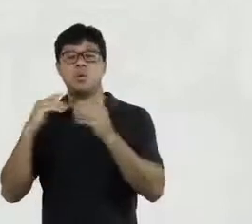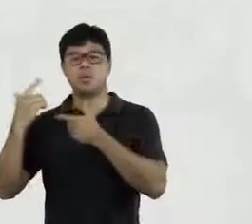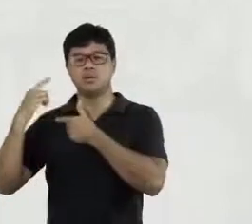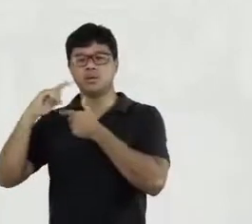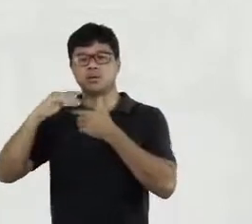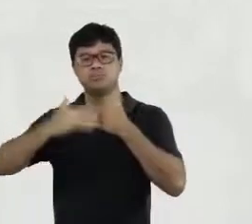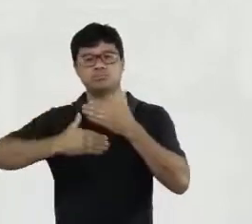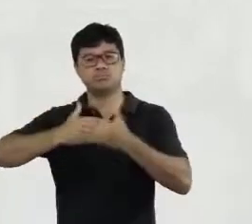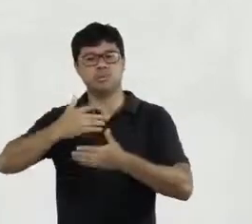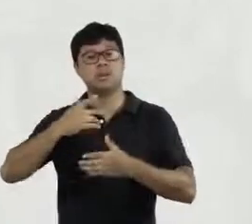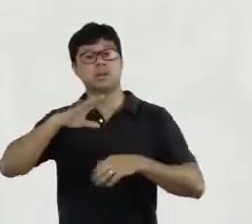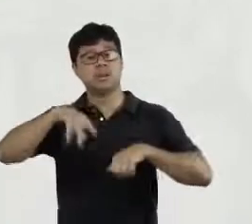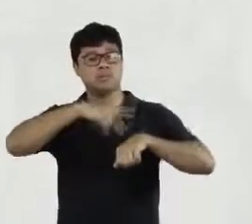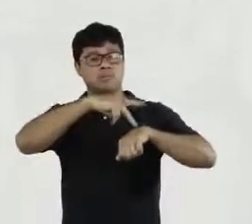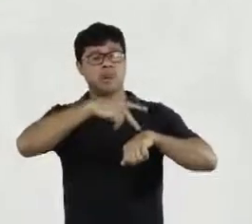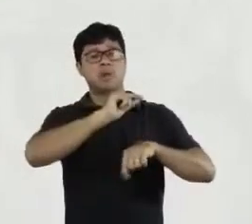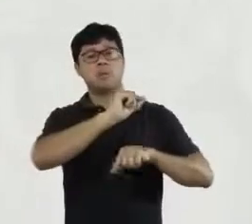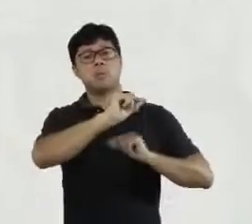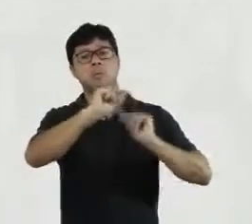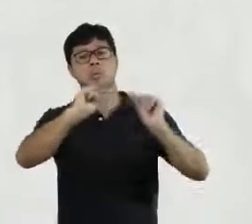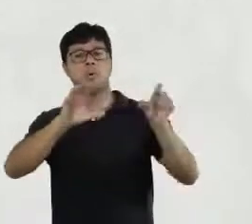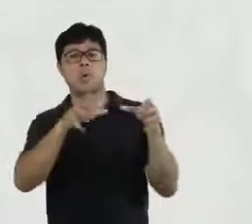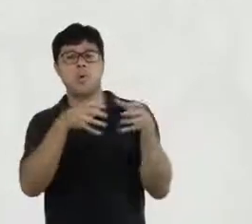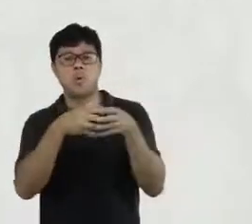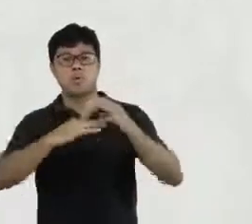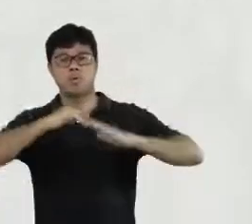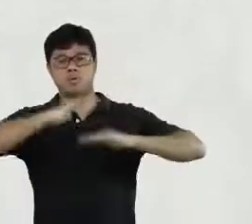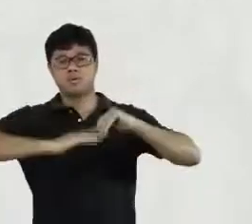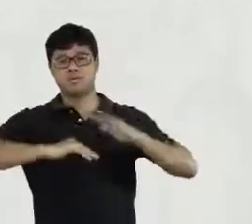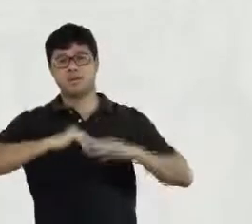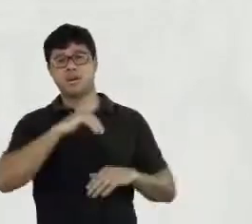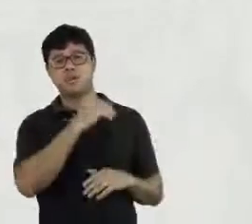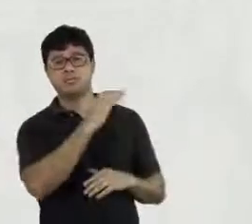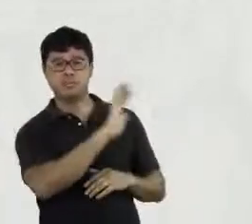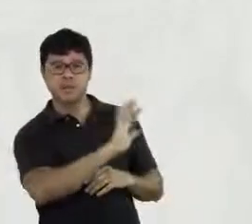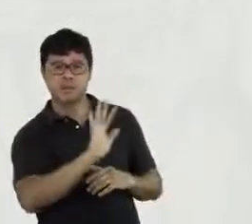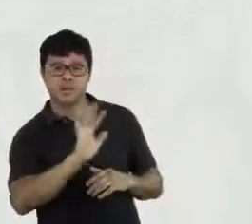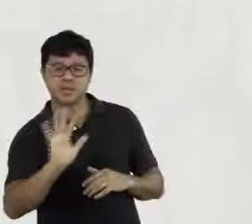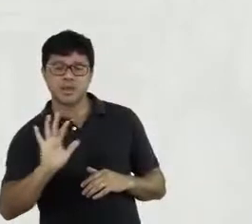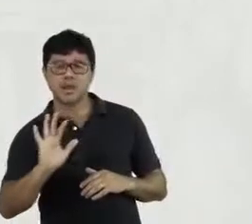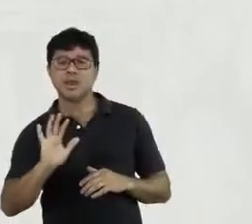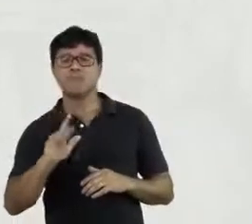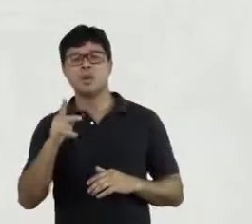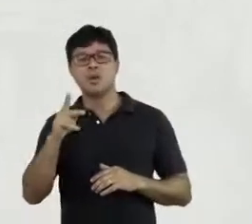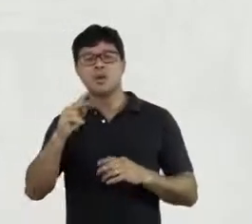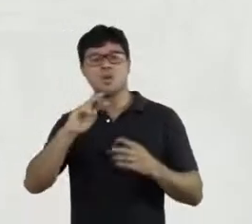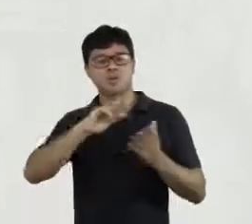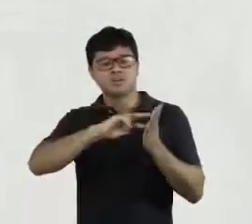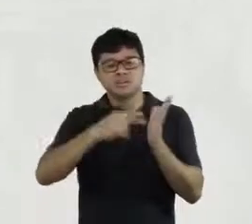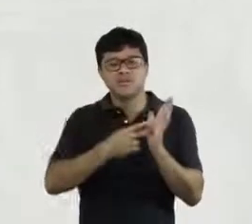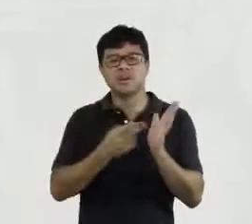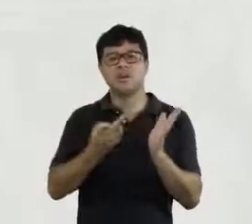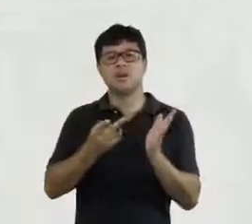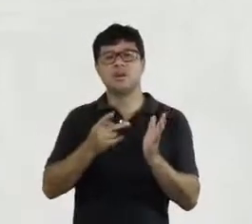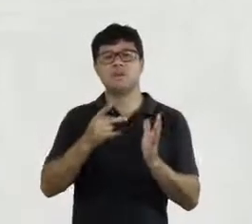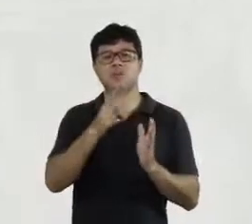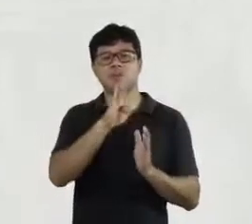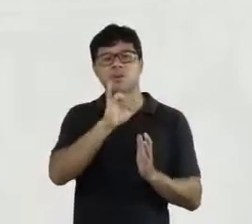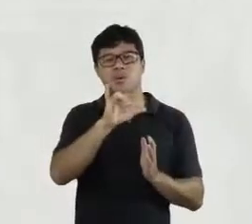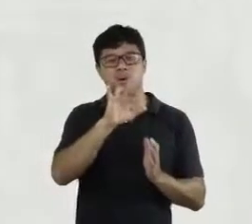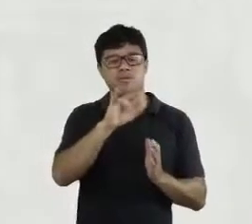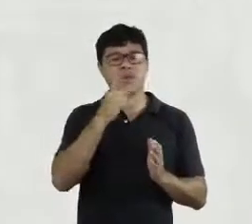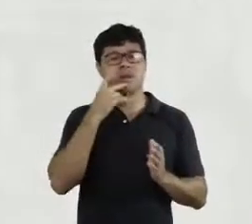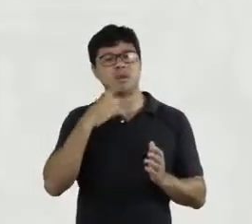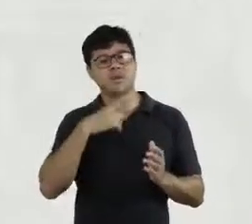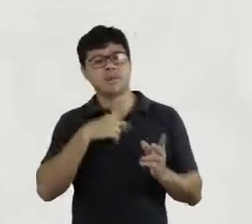tradição bibliográfica de cada país ou grupo profissional, a polissemia sobre o conceito de bibliografia